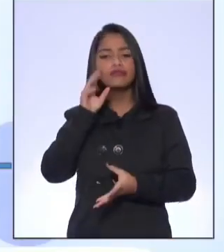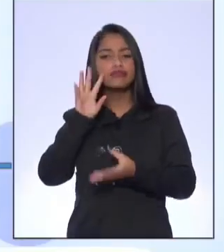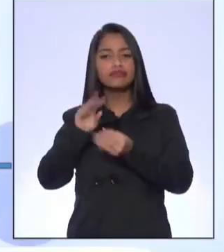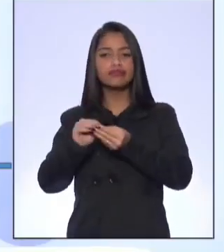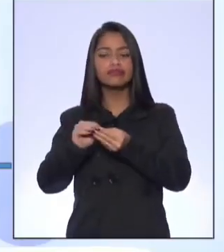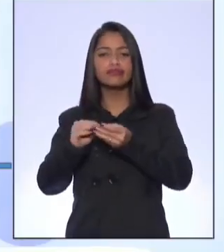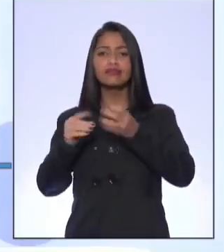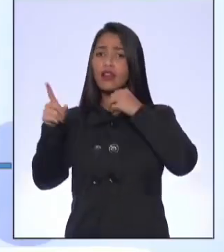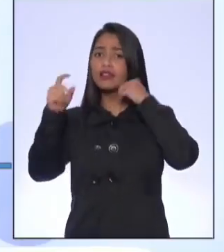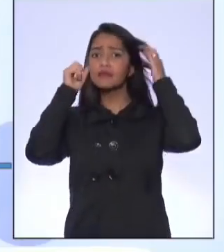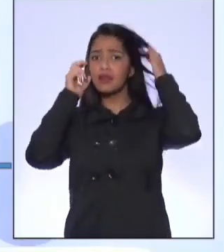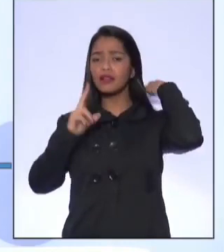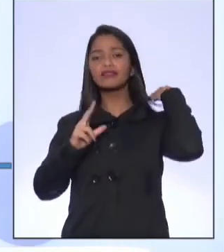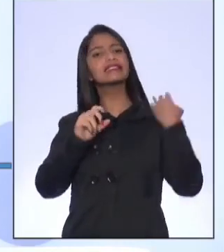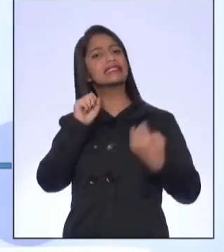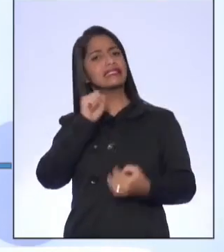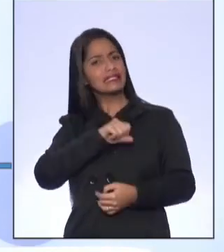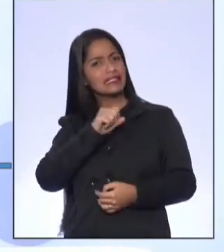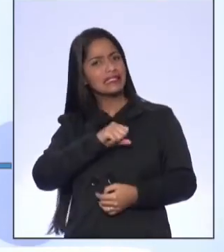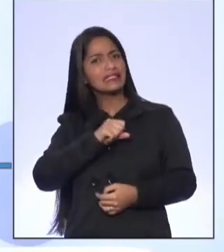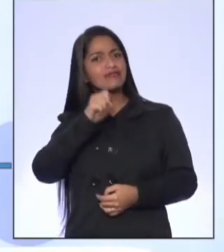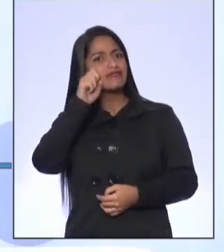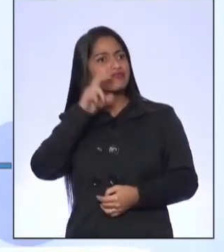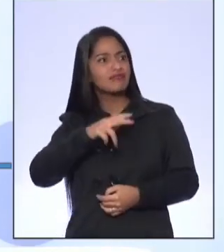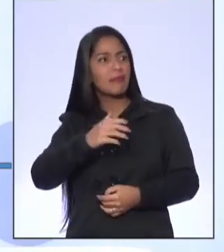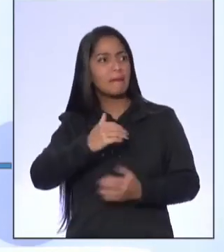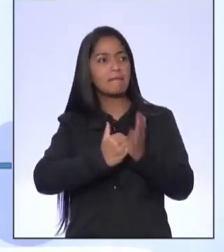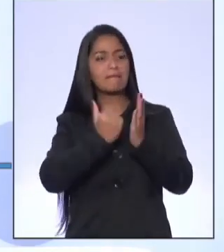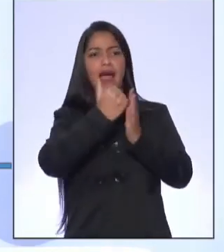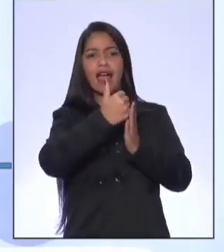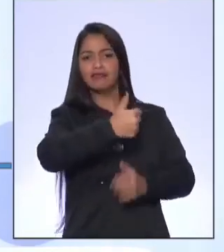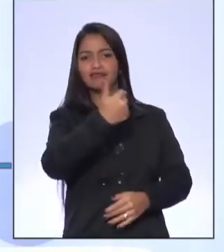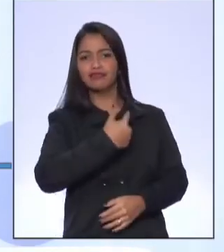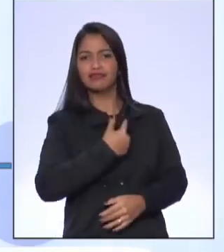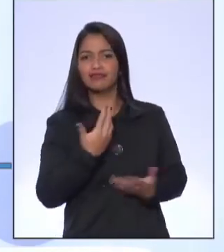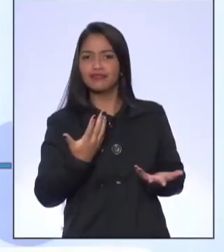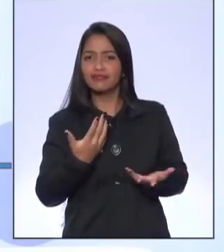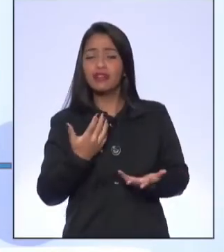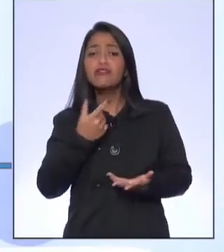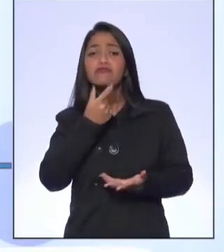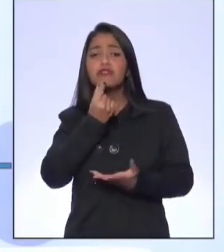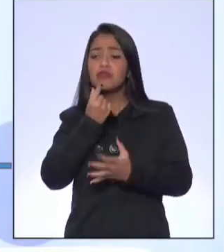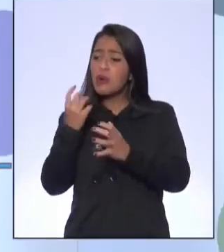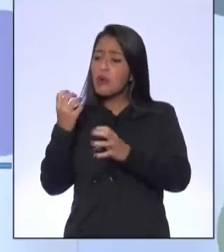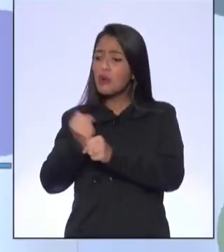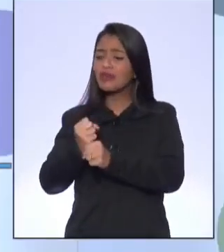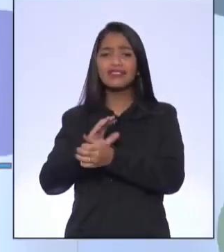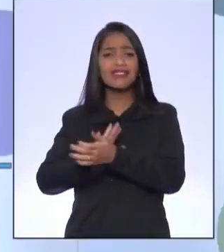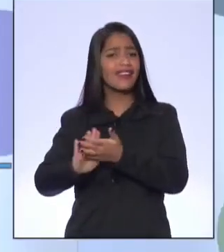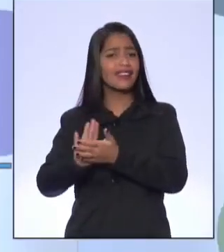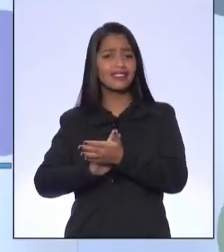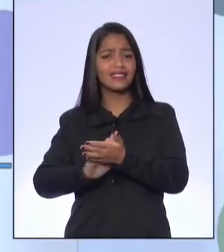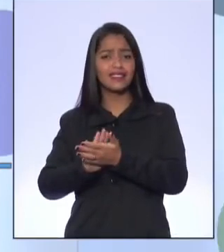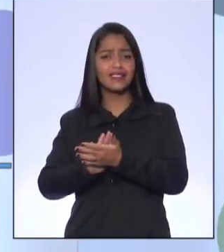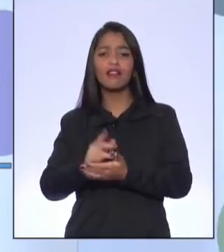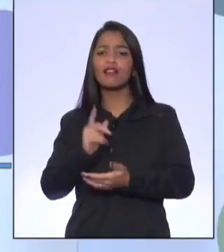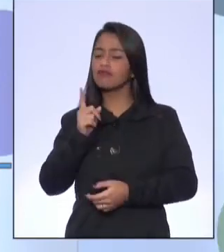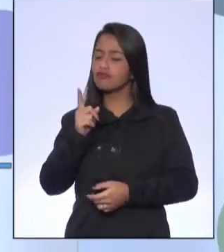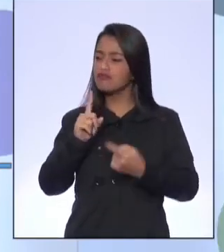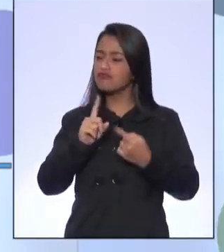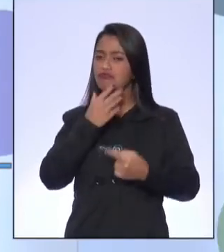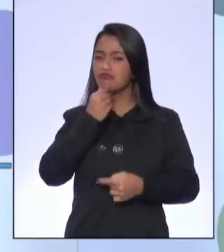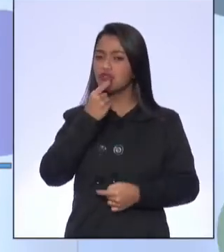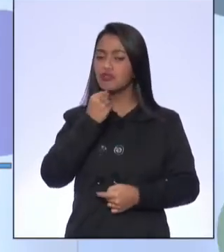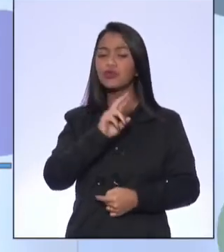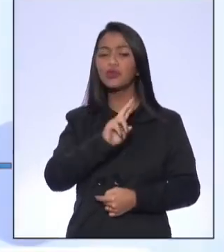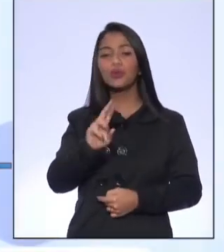né? Muito, até mais que a gente, né? Se você for pensar que ele não fez quase que nenhuma conta, né? É, foi o Otávio que fez esse raciocínio.